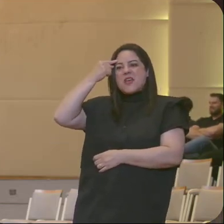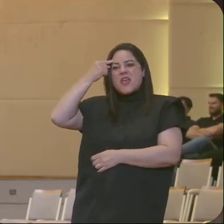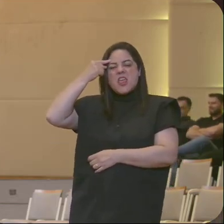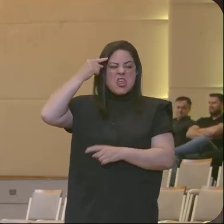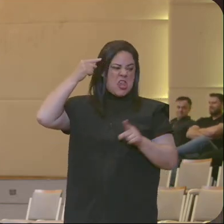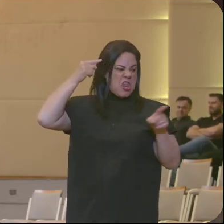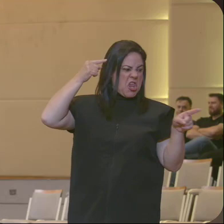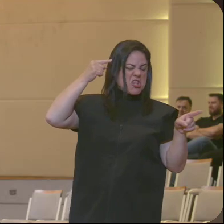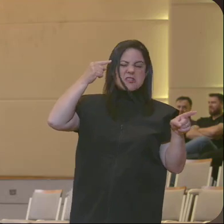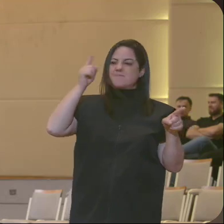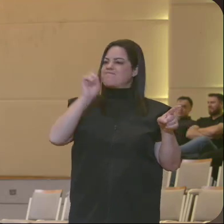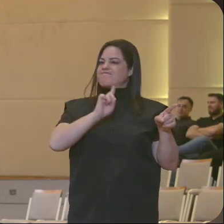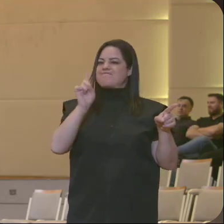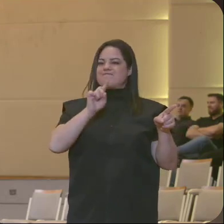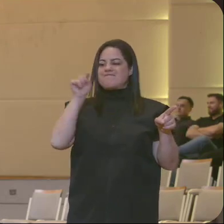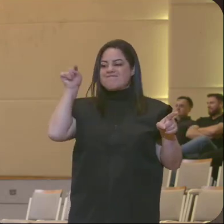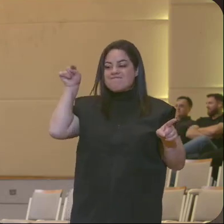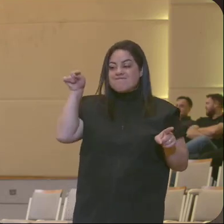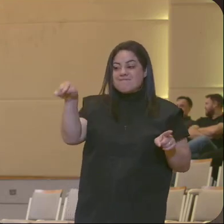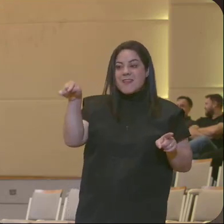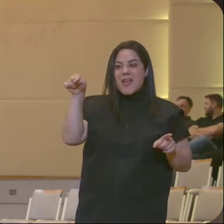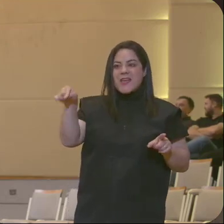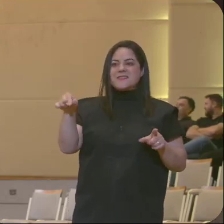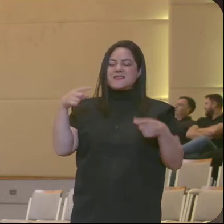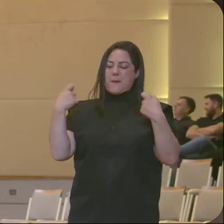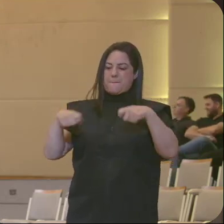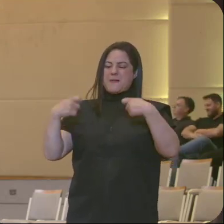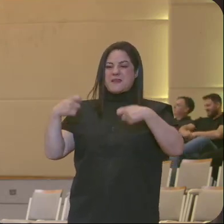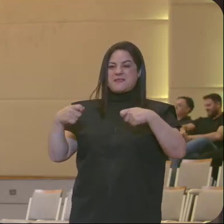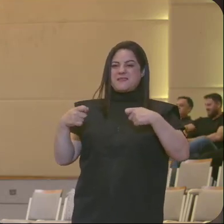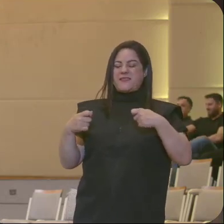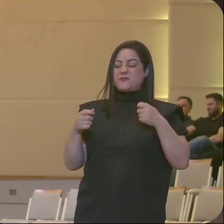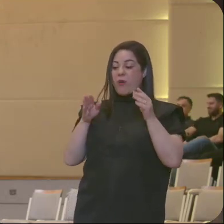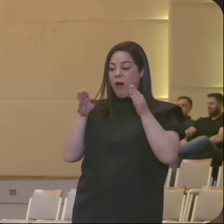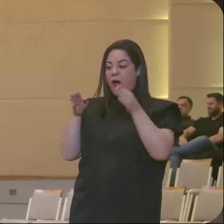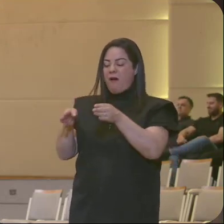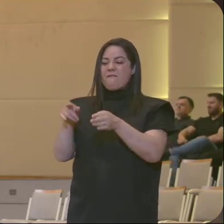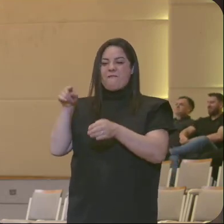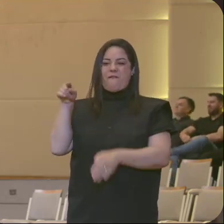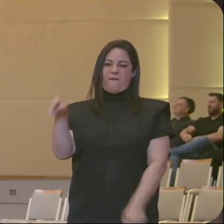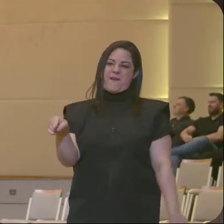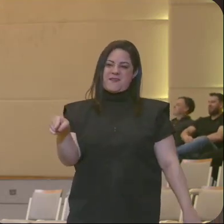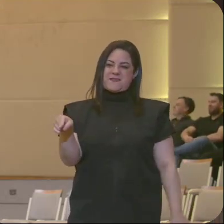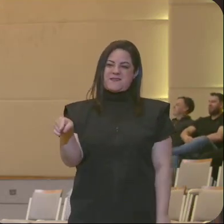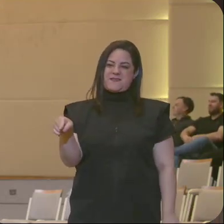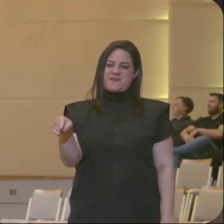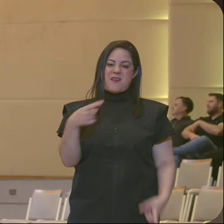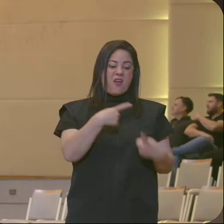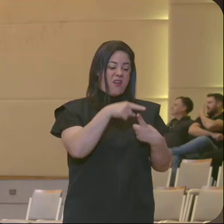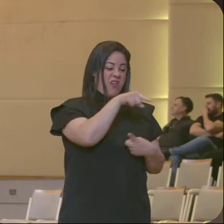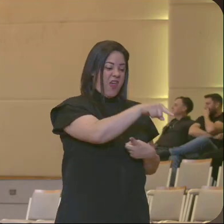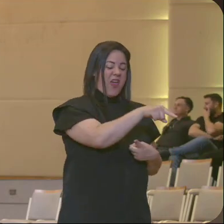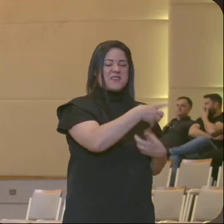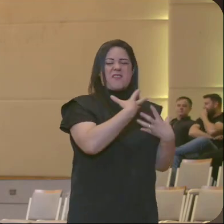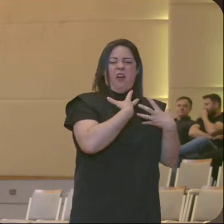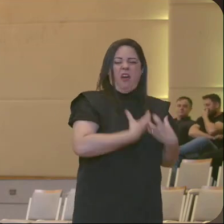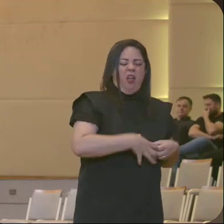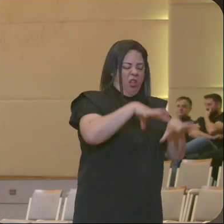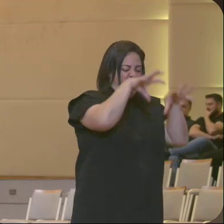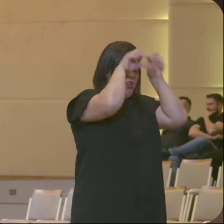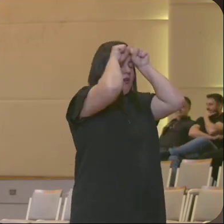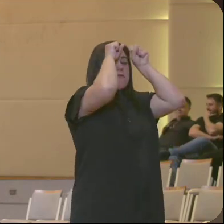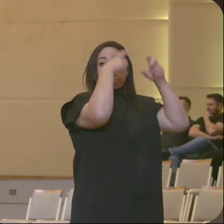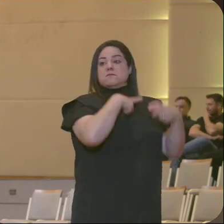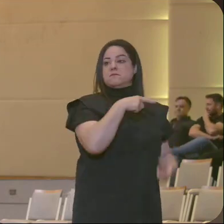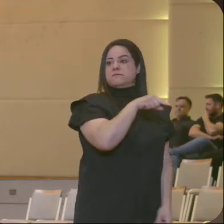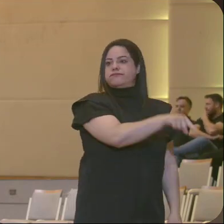permita dominar-me por coisas que sugam a minha mente. Em quarto lugar, quando o